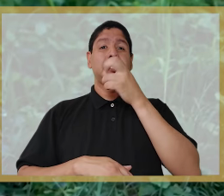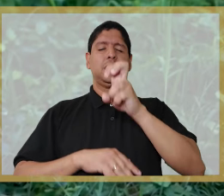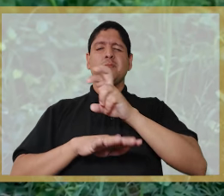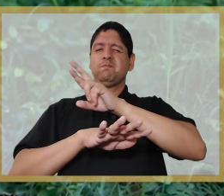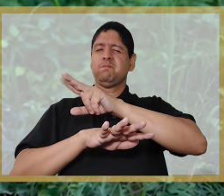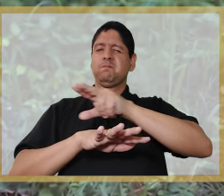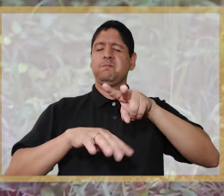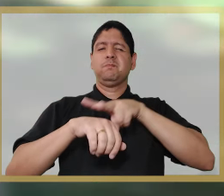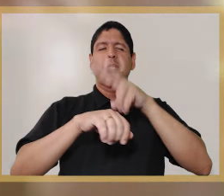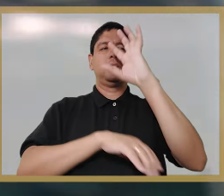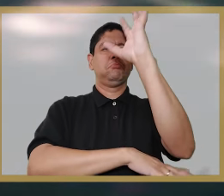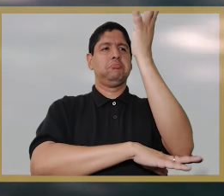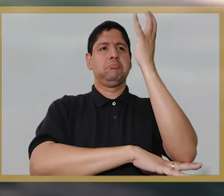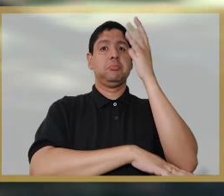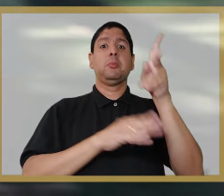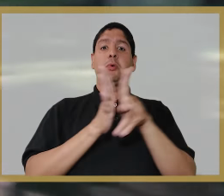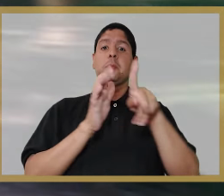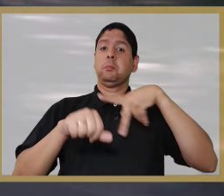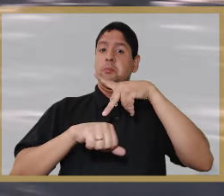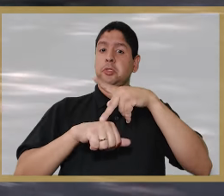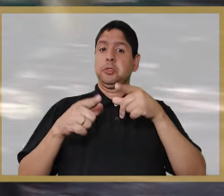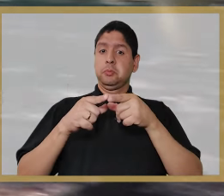típicas do Japão.